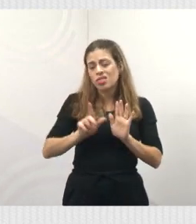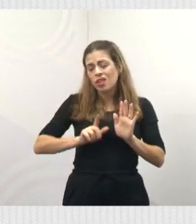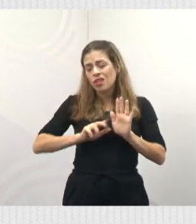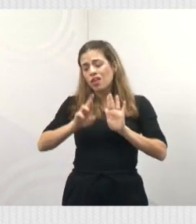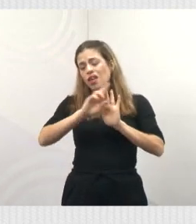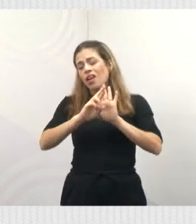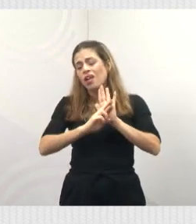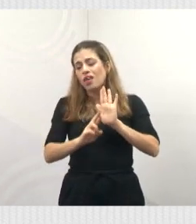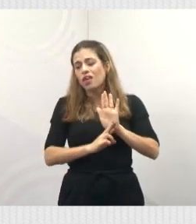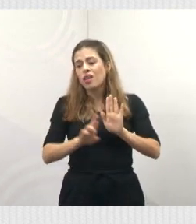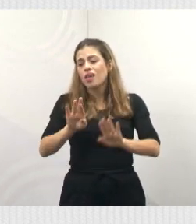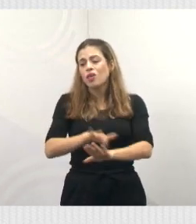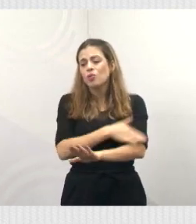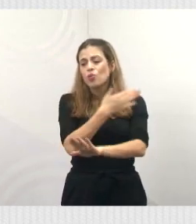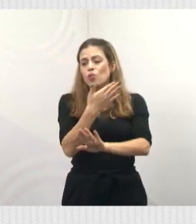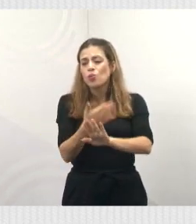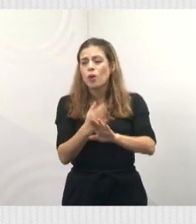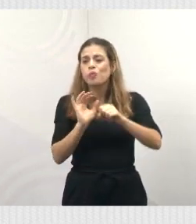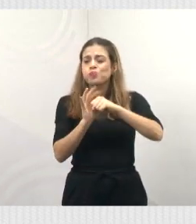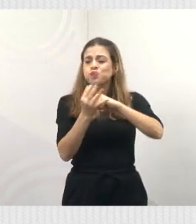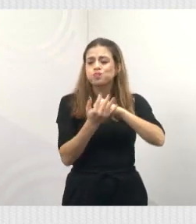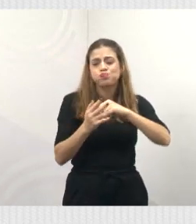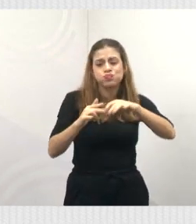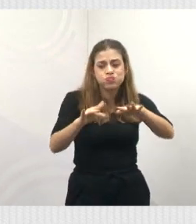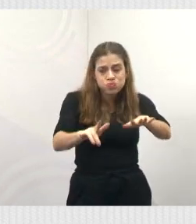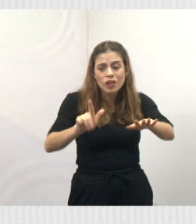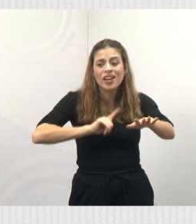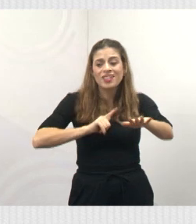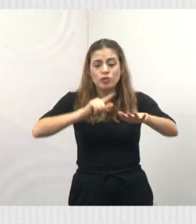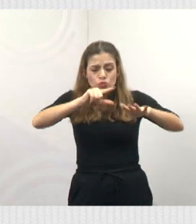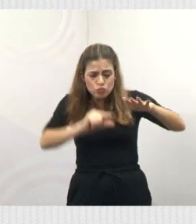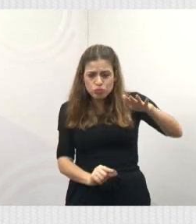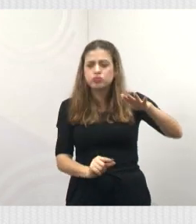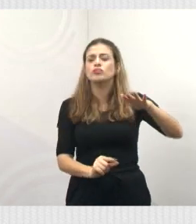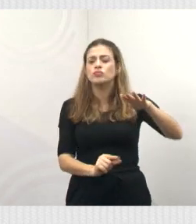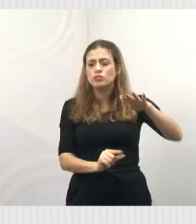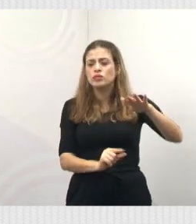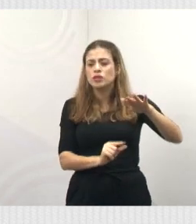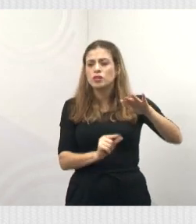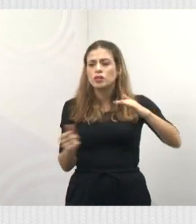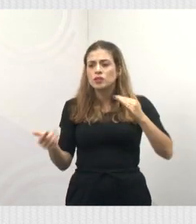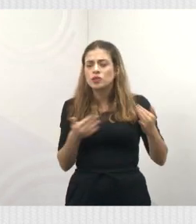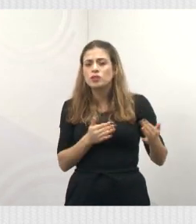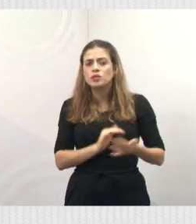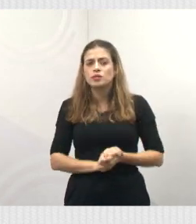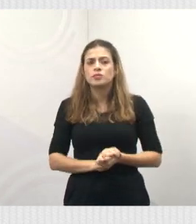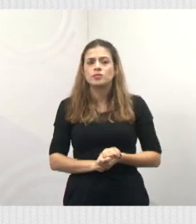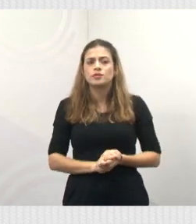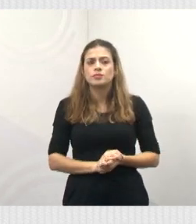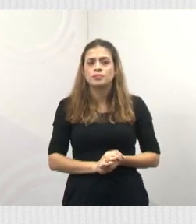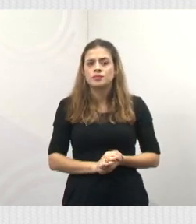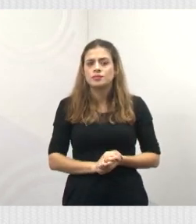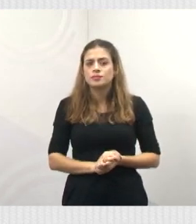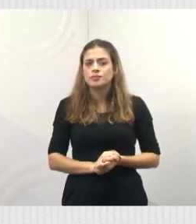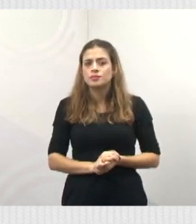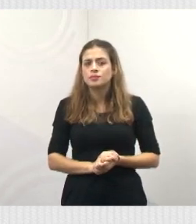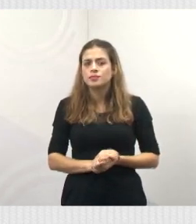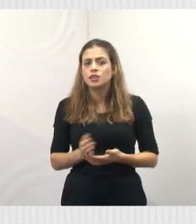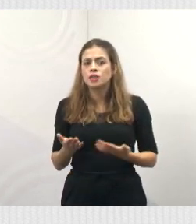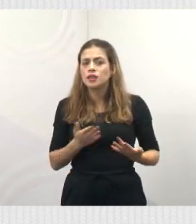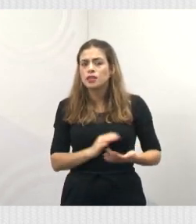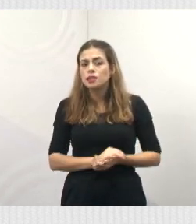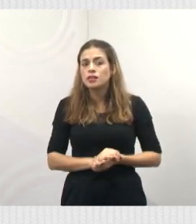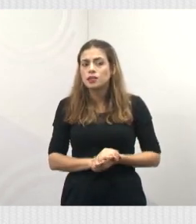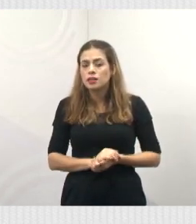nós tivemos queda em 2020 considerável do repasse de recursos da cota parte do ICMS. O ICMS